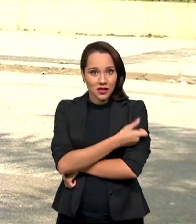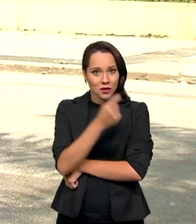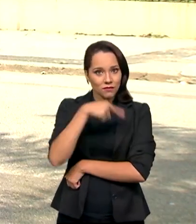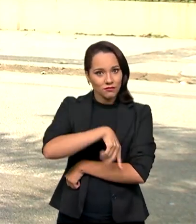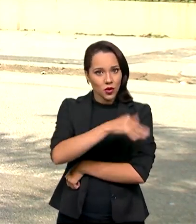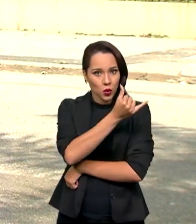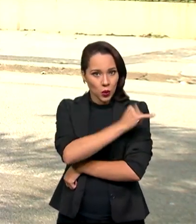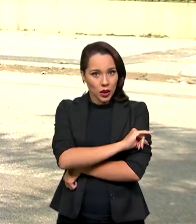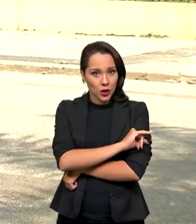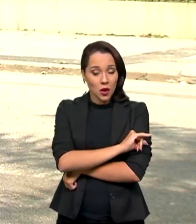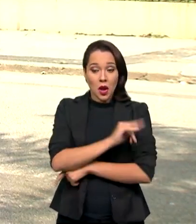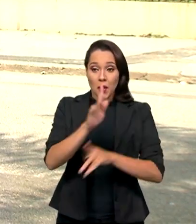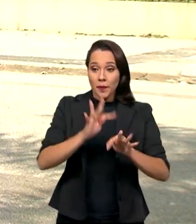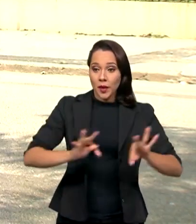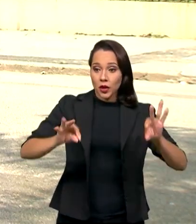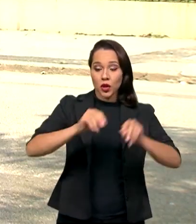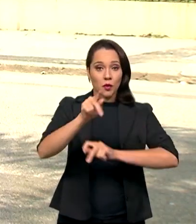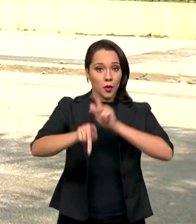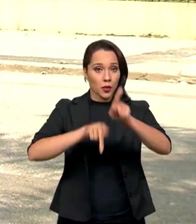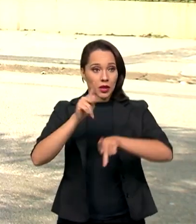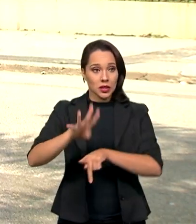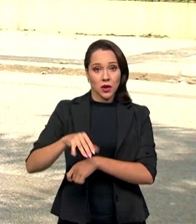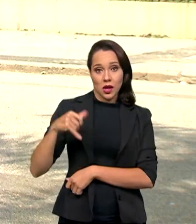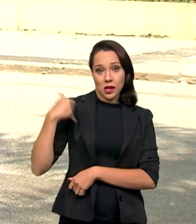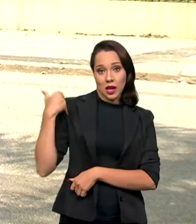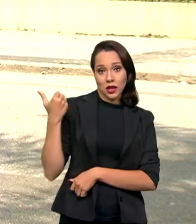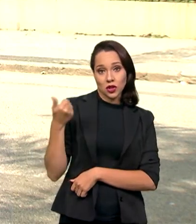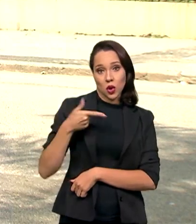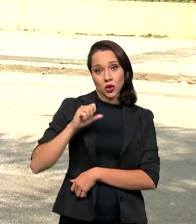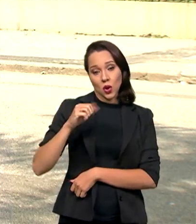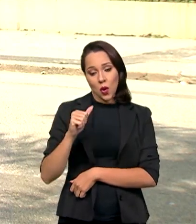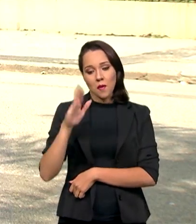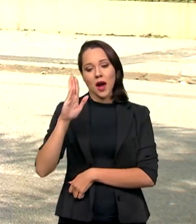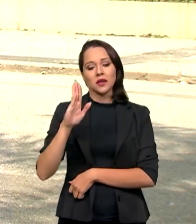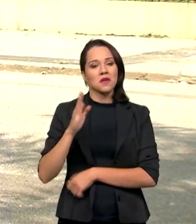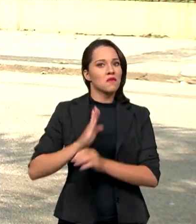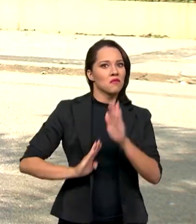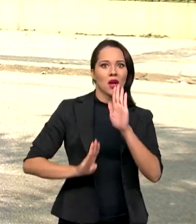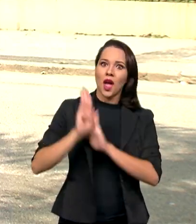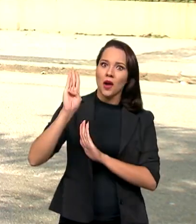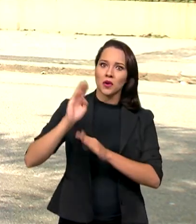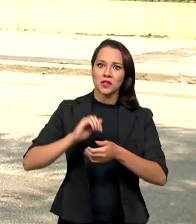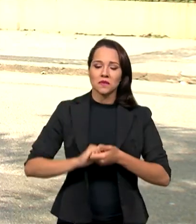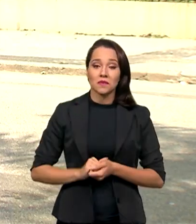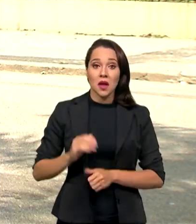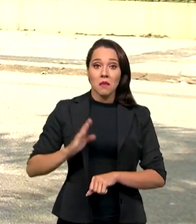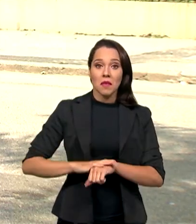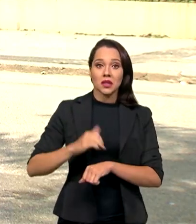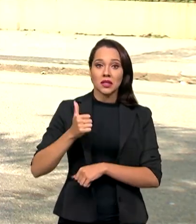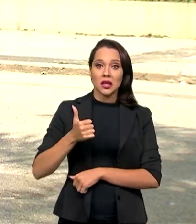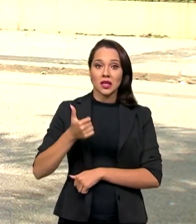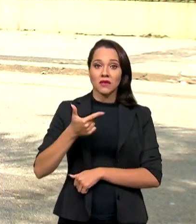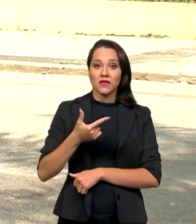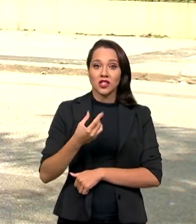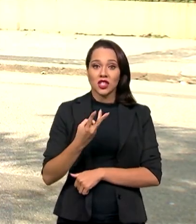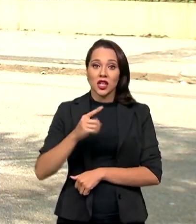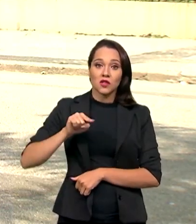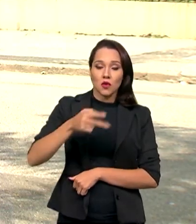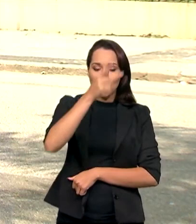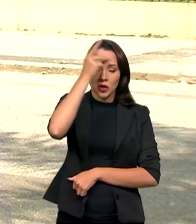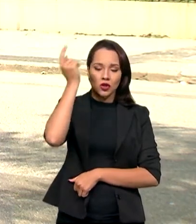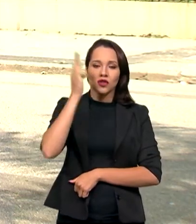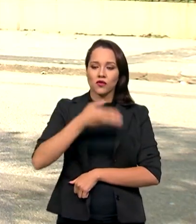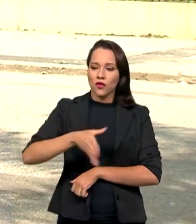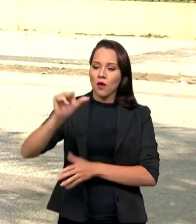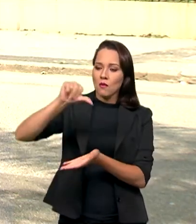no Rio de Janeiro para toda a população com 12 anos ou mais foi recorde. Mais de 123 mil pessoas foram